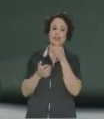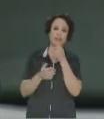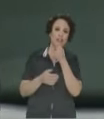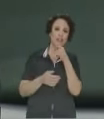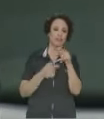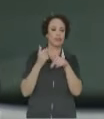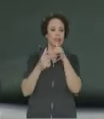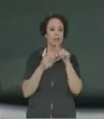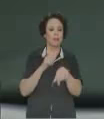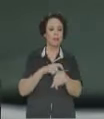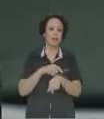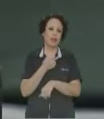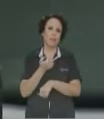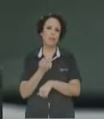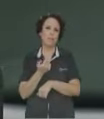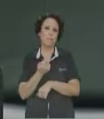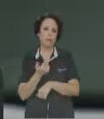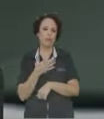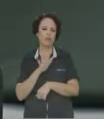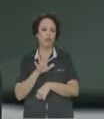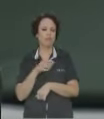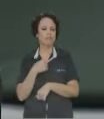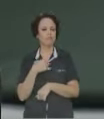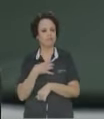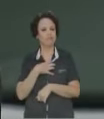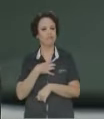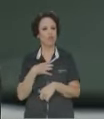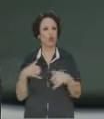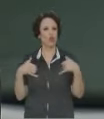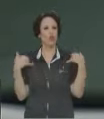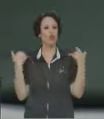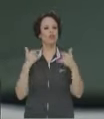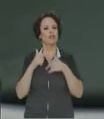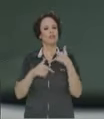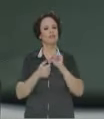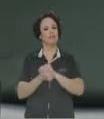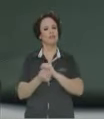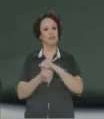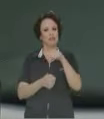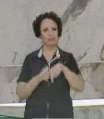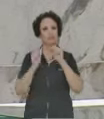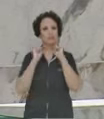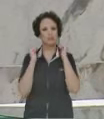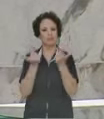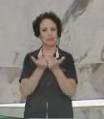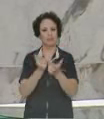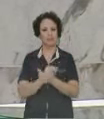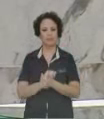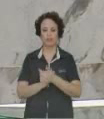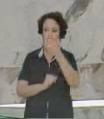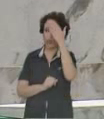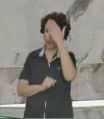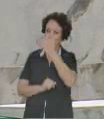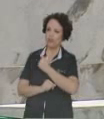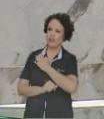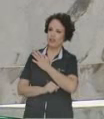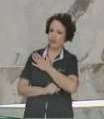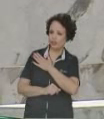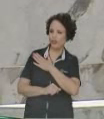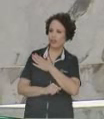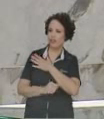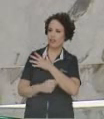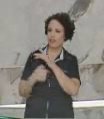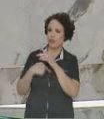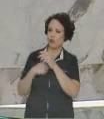conosco mas tenha certeza que é um motivo de muito orgulho tê lo conosco nessa casa muito obrigado pelo telhado foi uma honra acompanhá lo